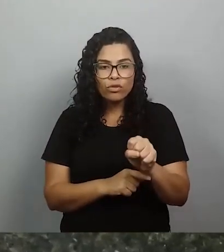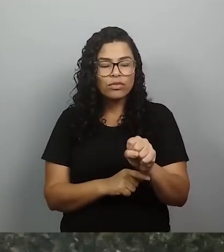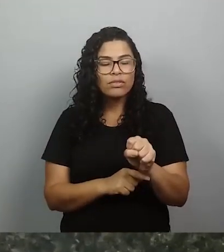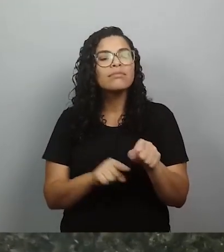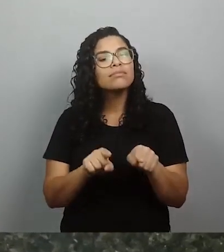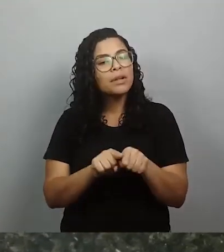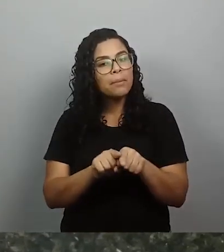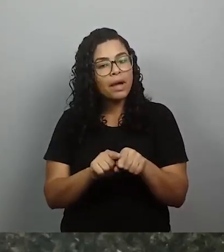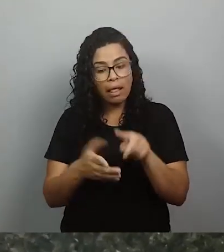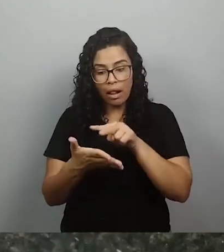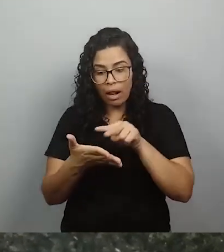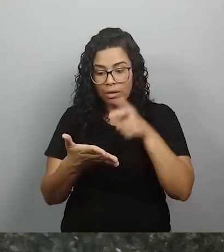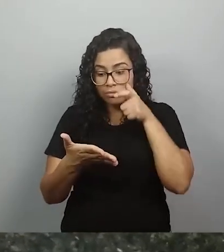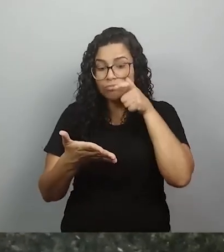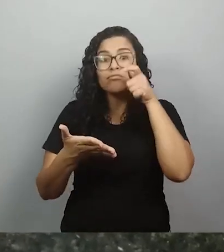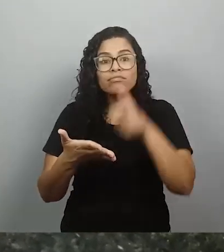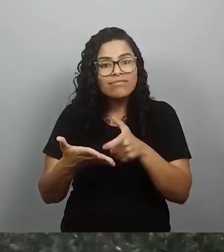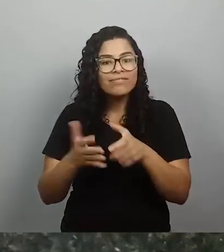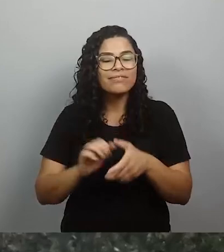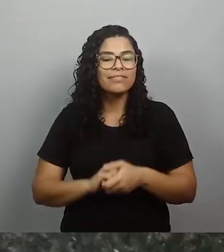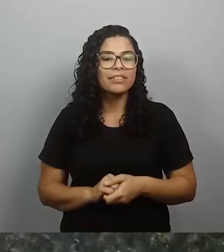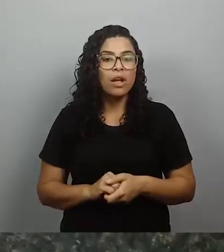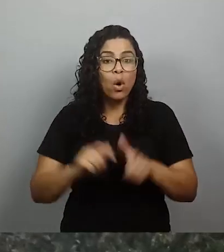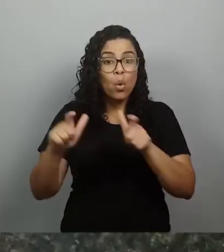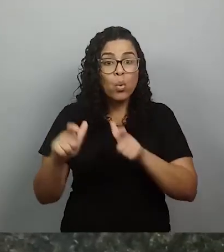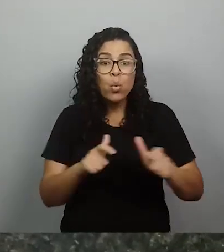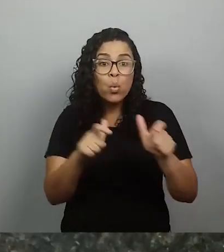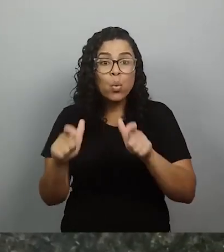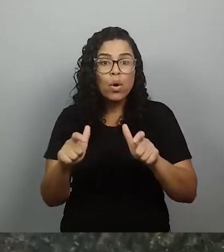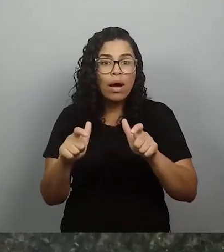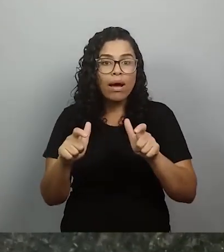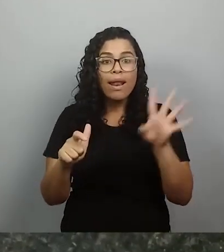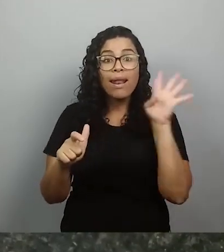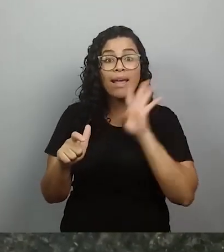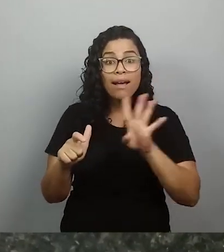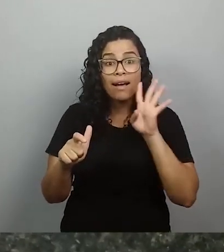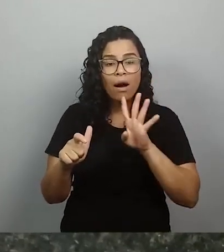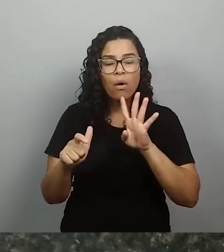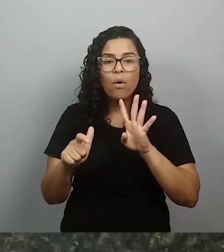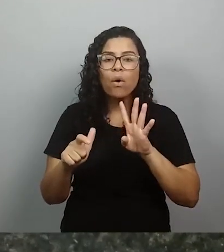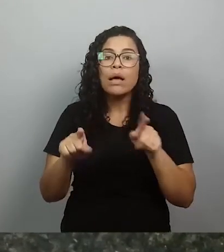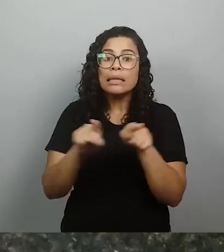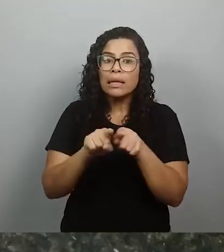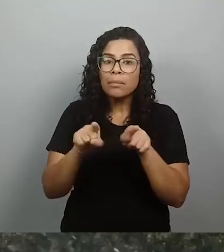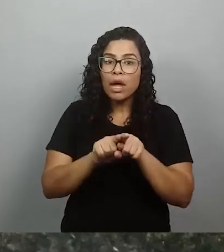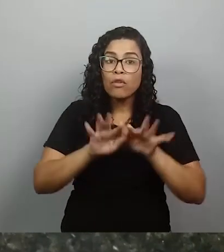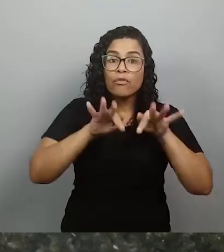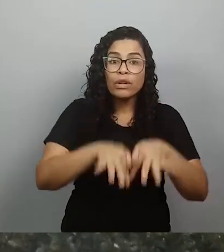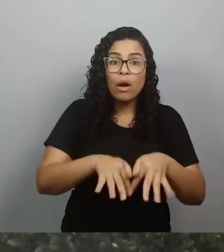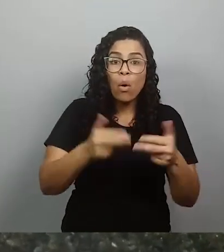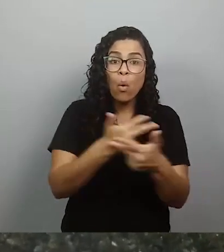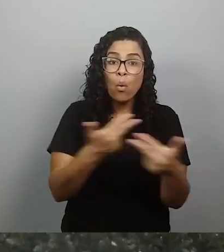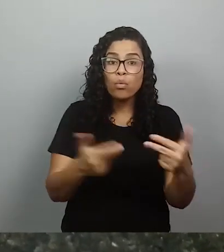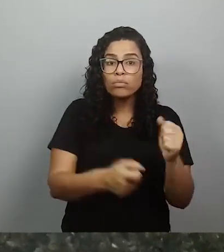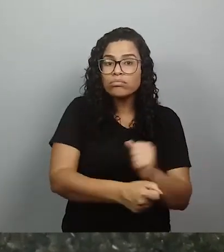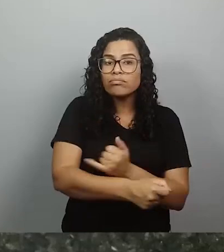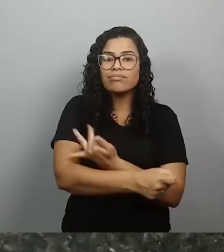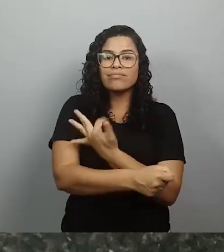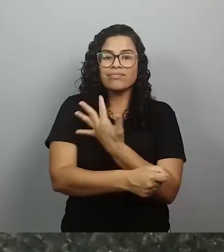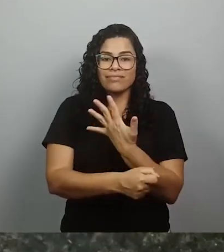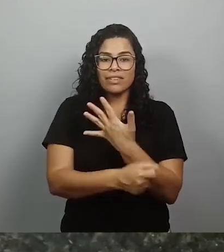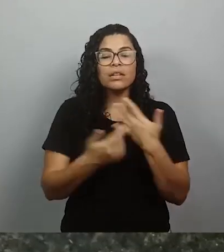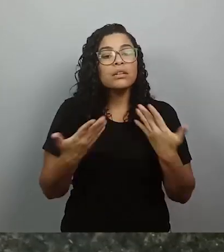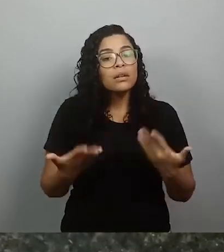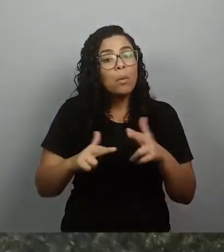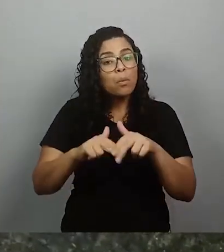precisa acontecer num lugar bem interessante e também precisa ter alguma coisa muito emocionante no final. Por isso,